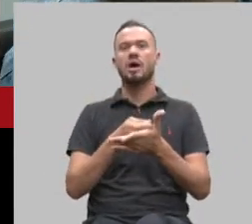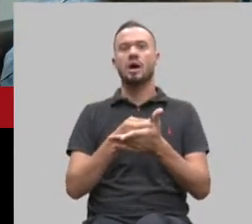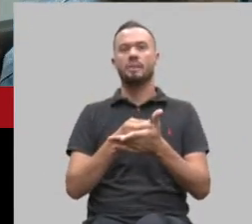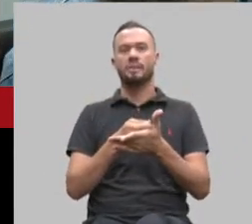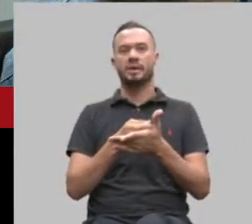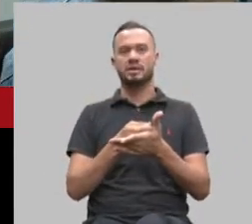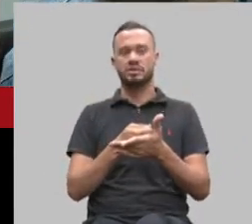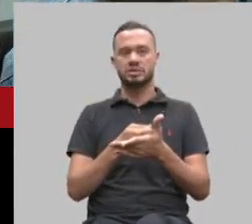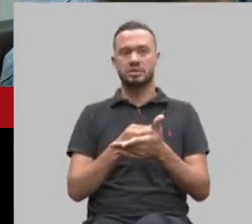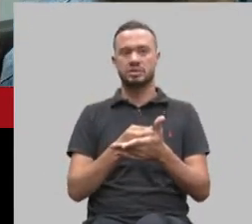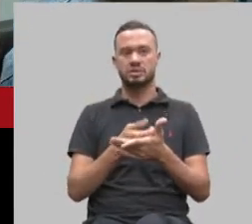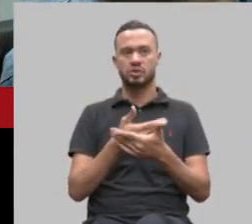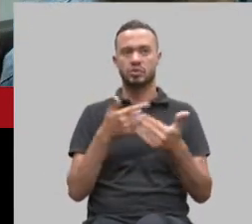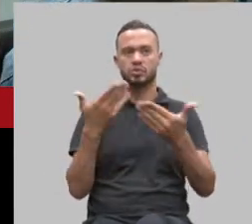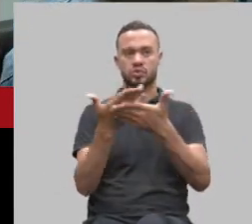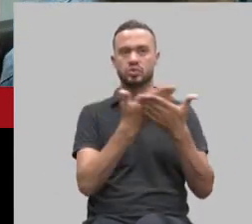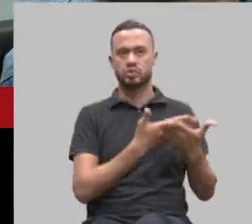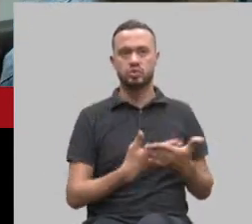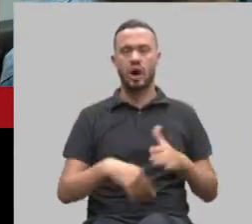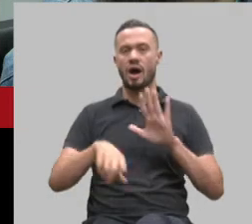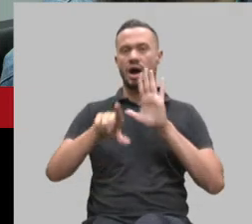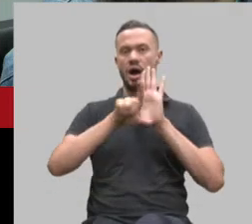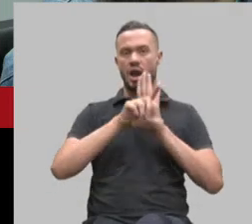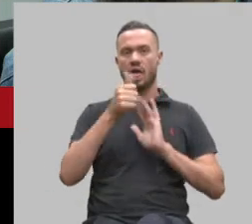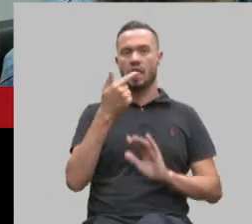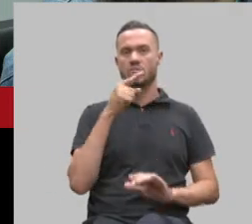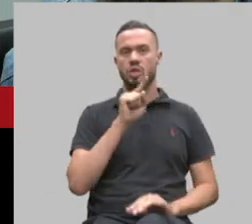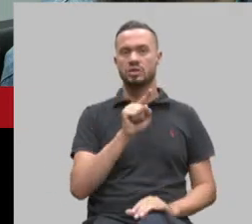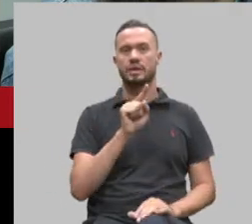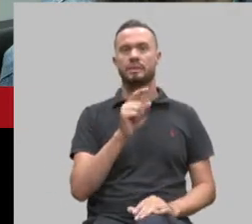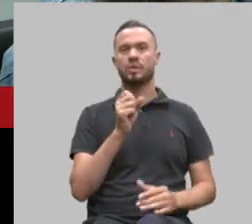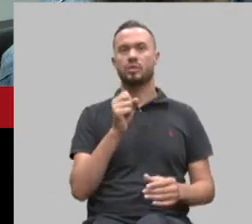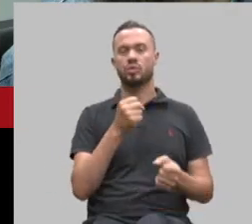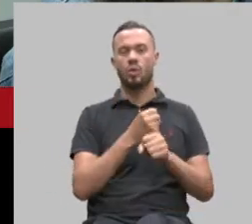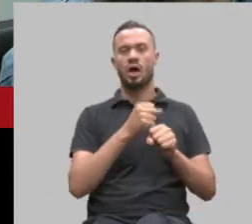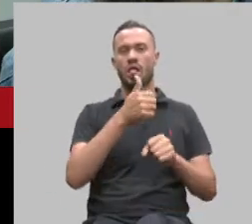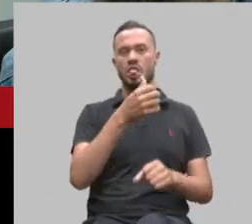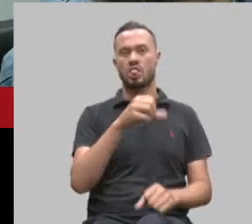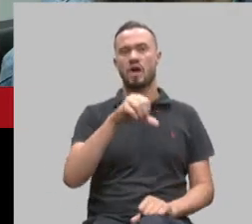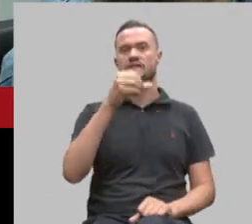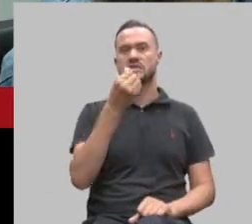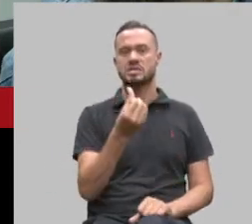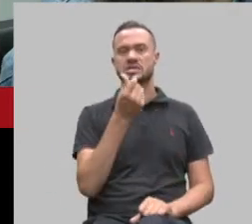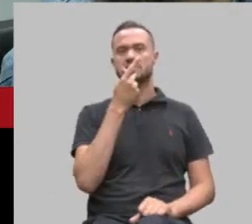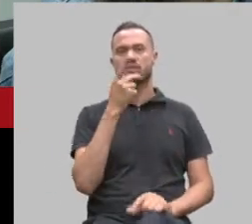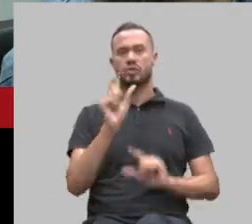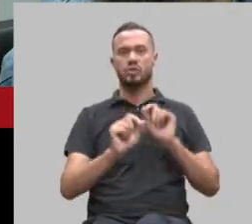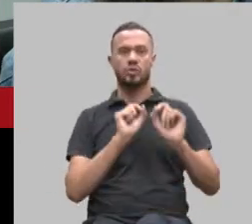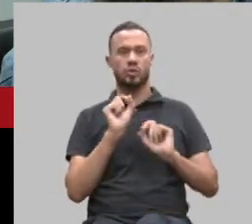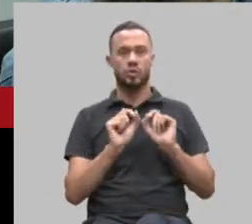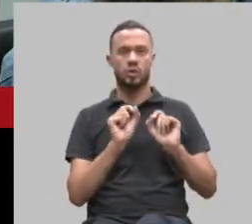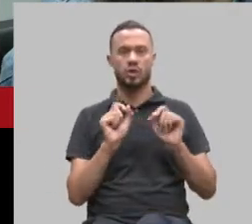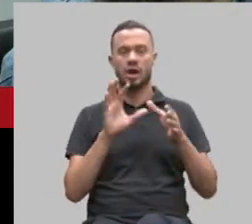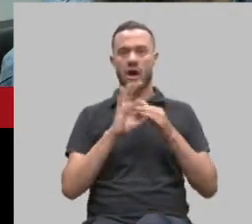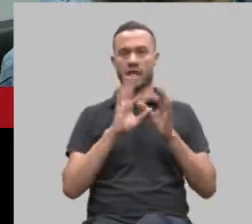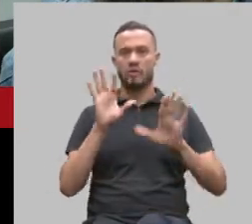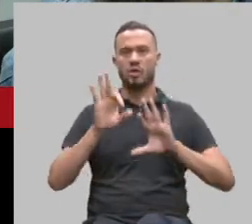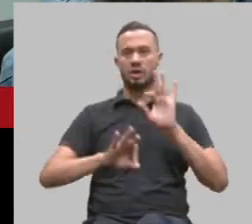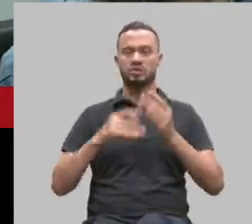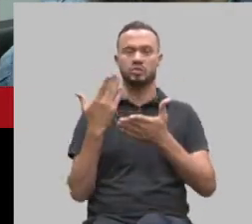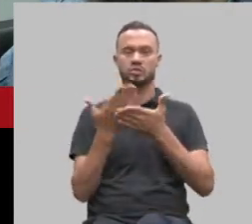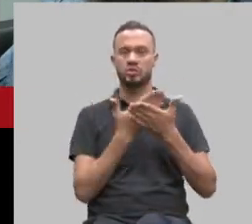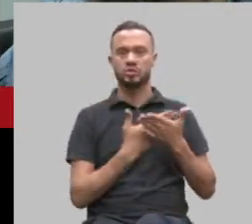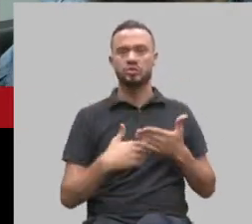estudantis a lei estadual 1284 de 96 assegura o livre a livre organização de estudantes e das outras